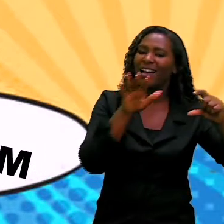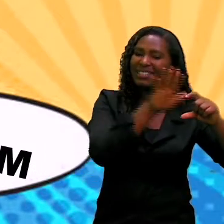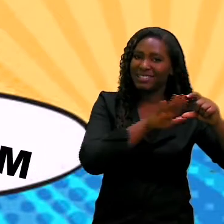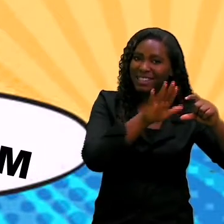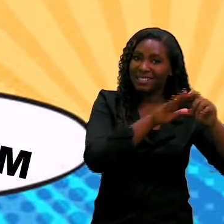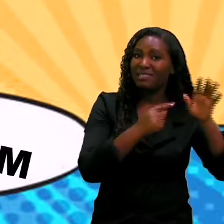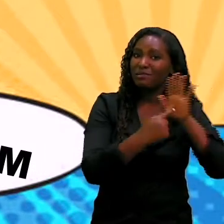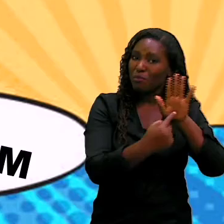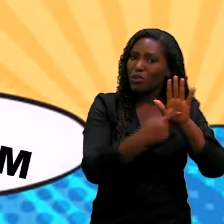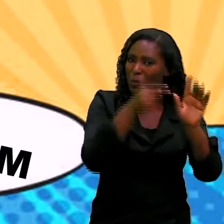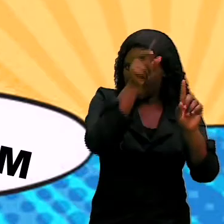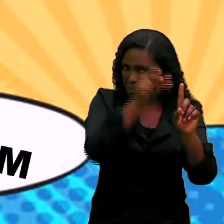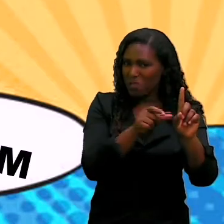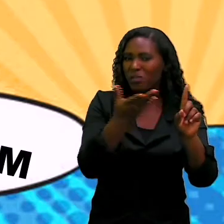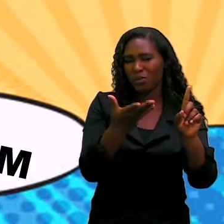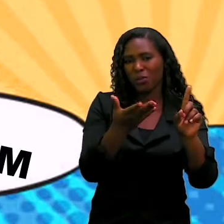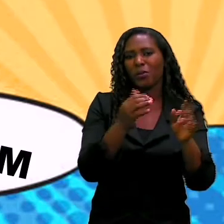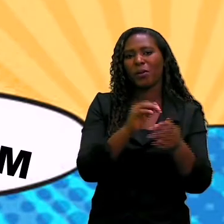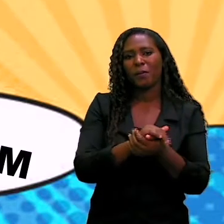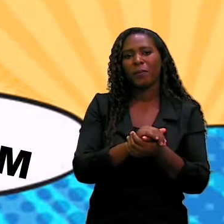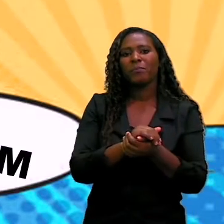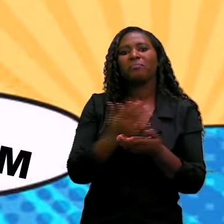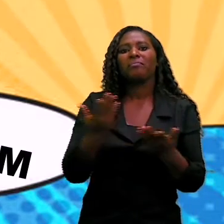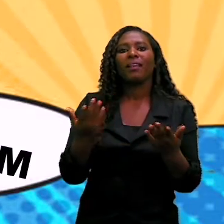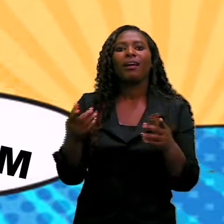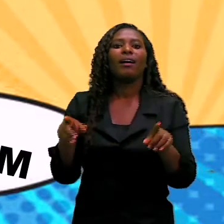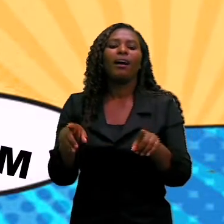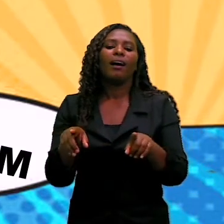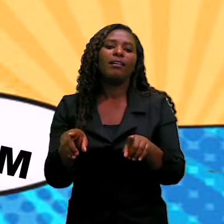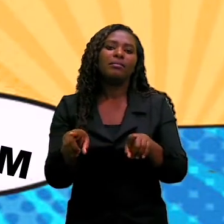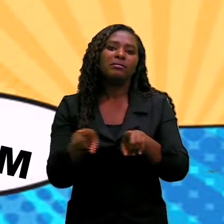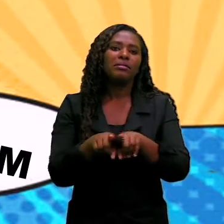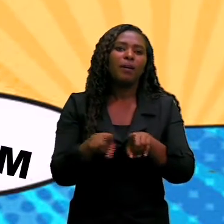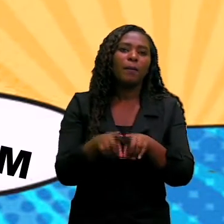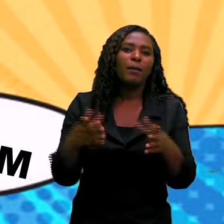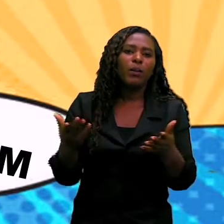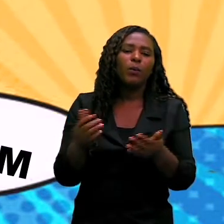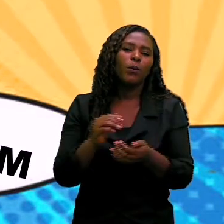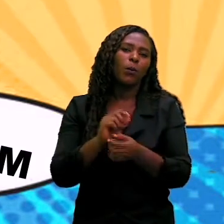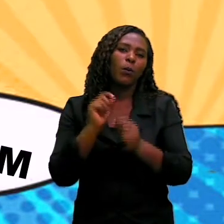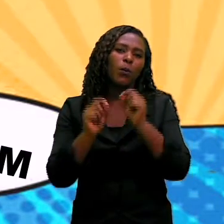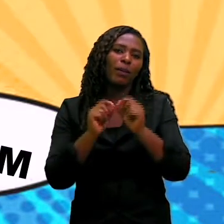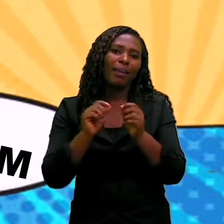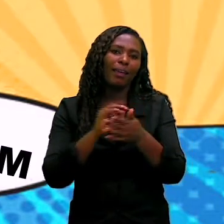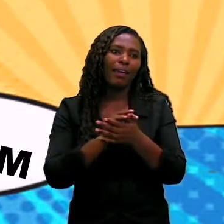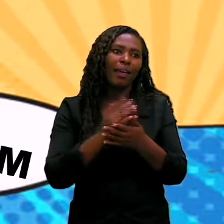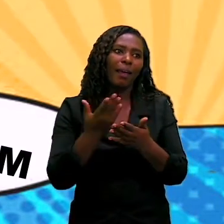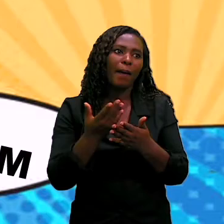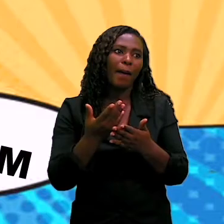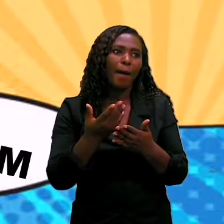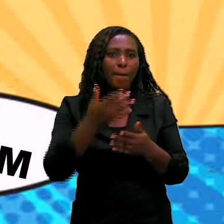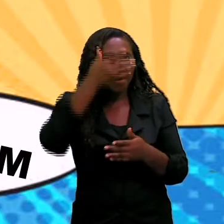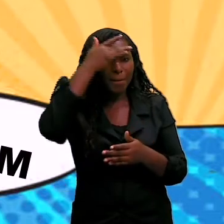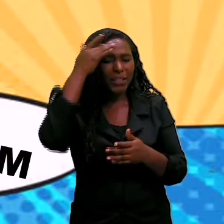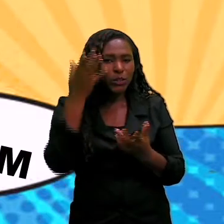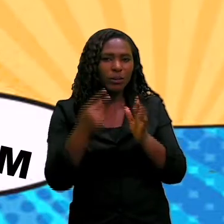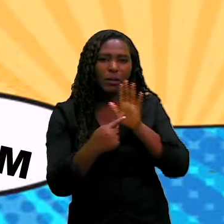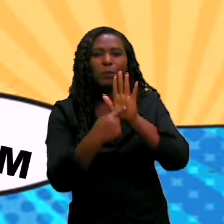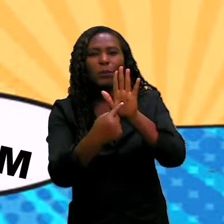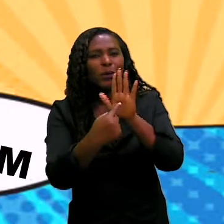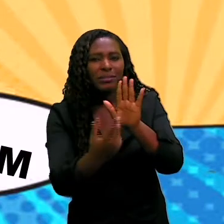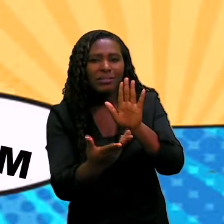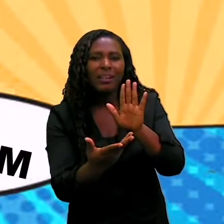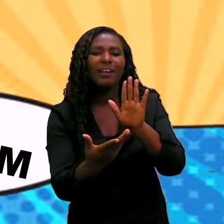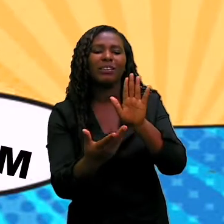editorial, que é o quê? Que é o veículo que está publicando aquela charge. E eu trouxe um exemplo de cartoon e vocês